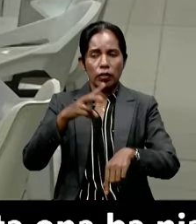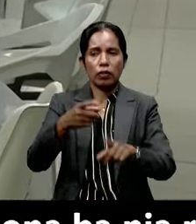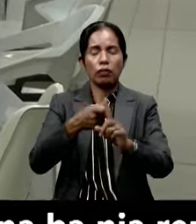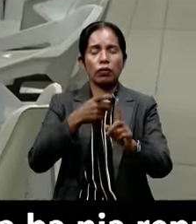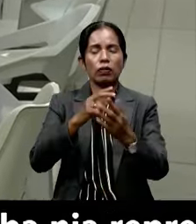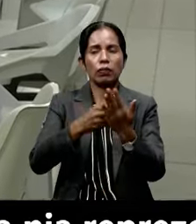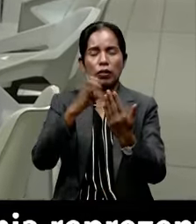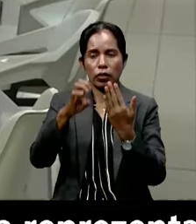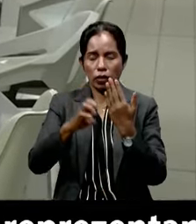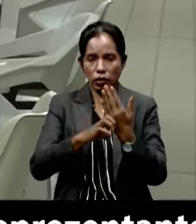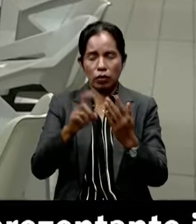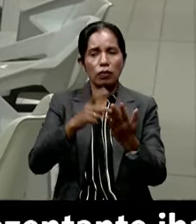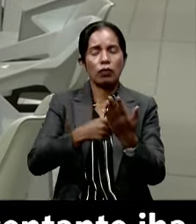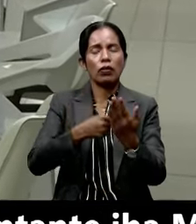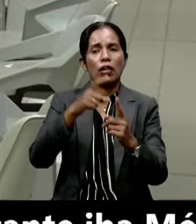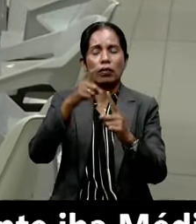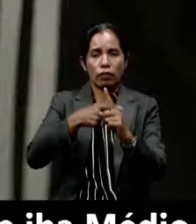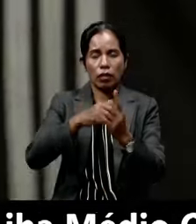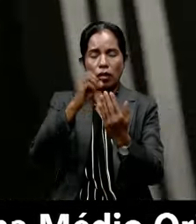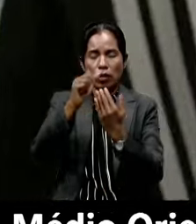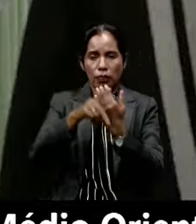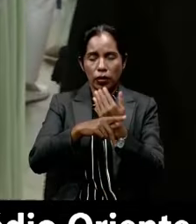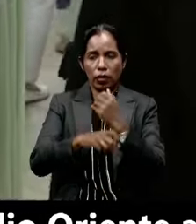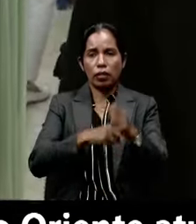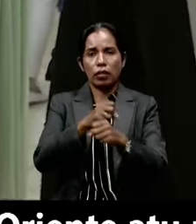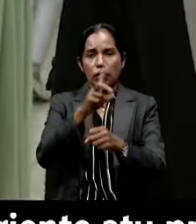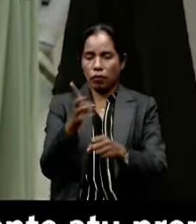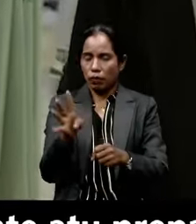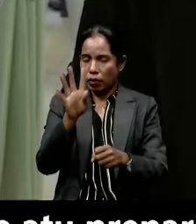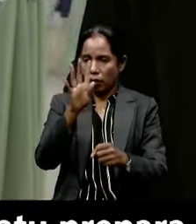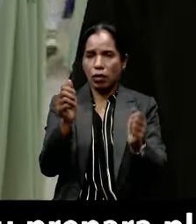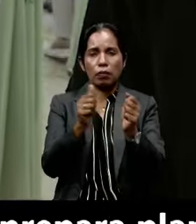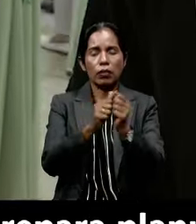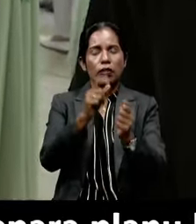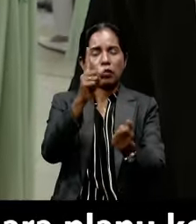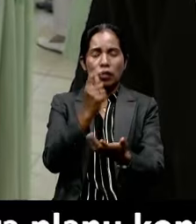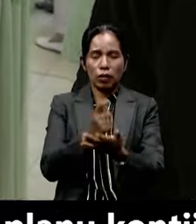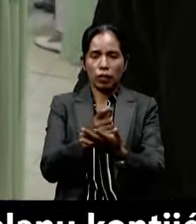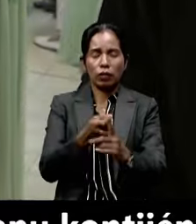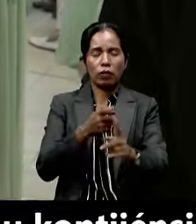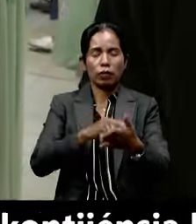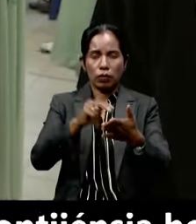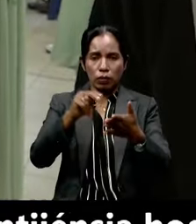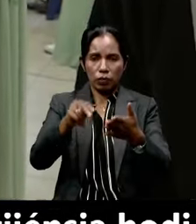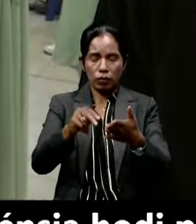Fulan Zaneiro, to Fulan Abril, Tina Rion Rua, Ronul Resin Had, Hamutu Kurihunida Resi, Husi